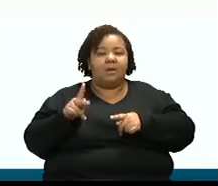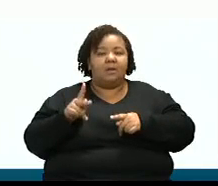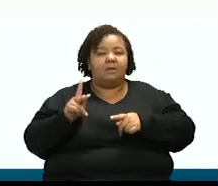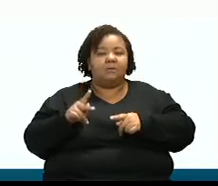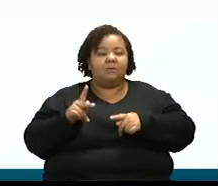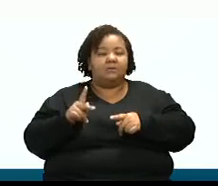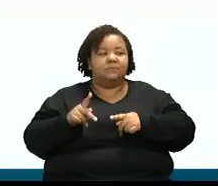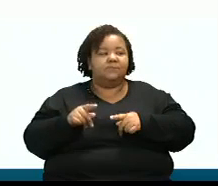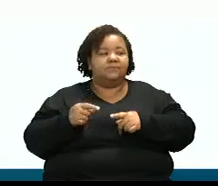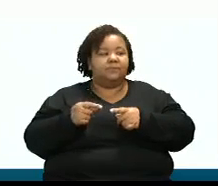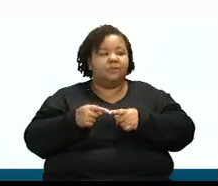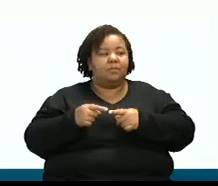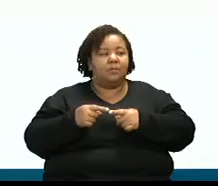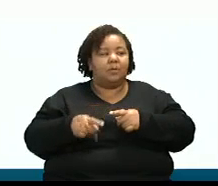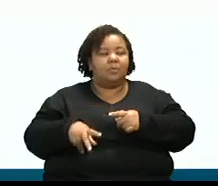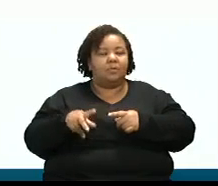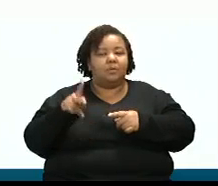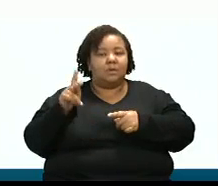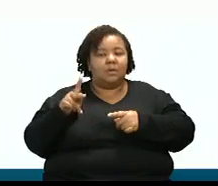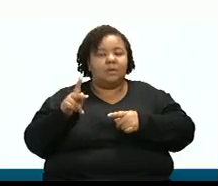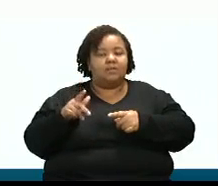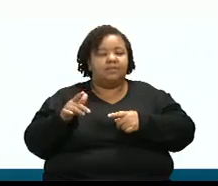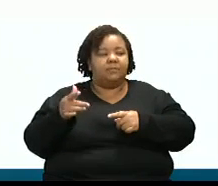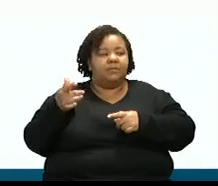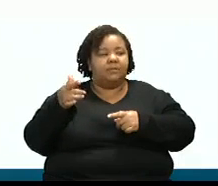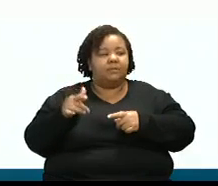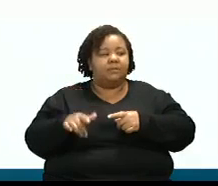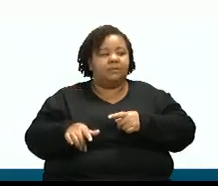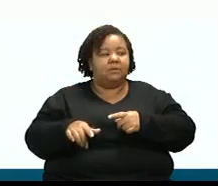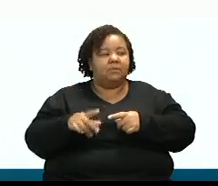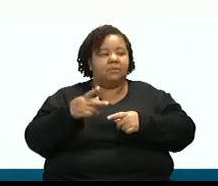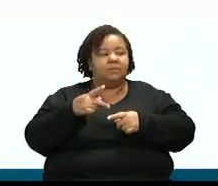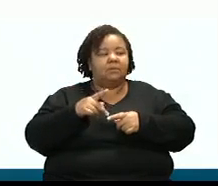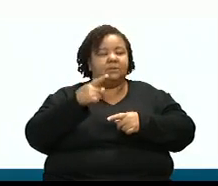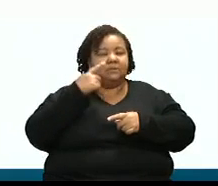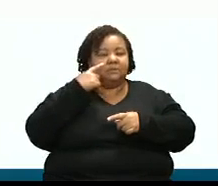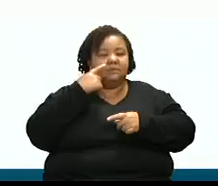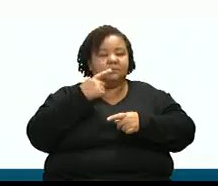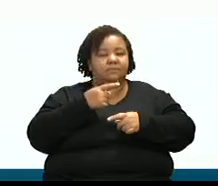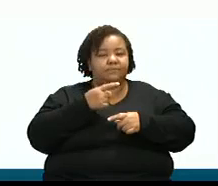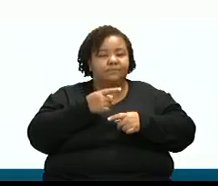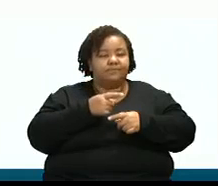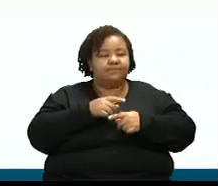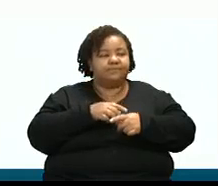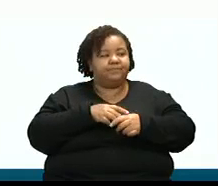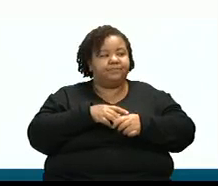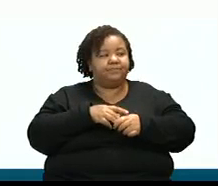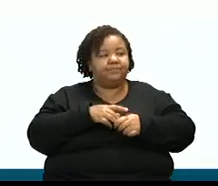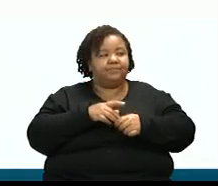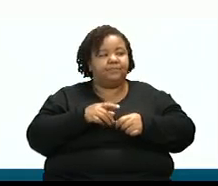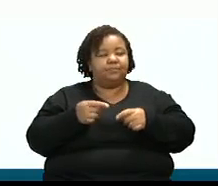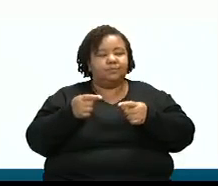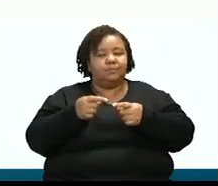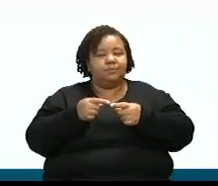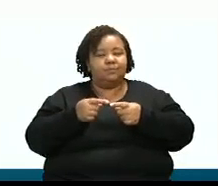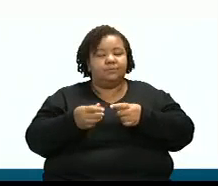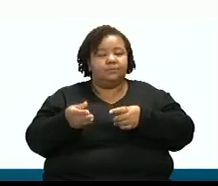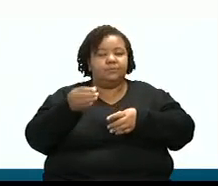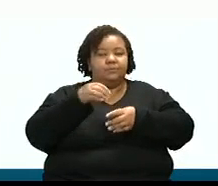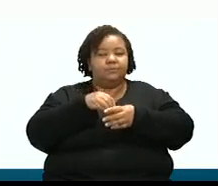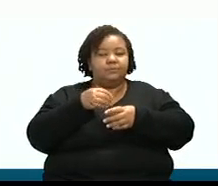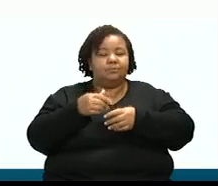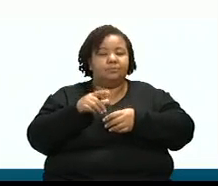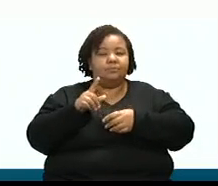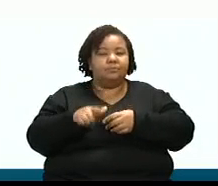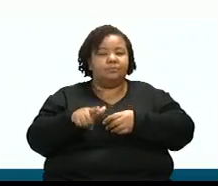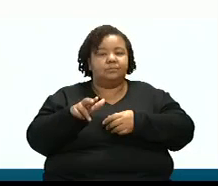com o próprio vetor k, eu obtenho essa constante que compunha a expressão